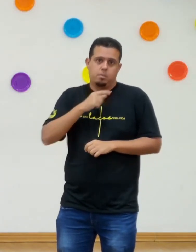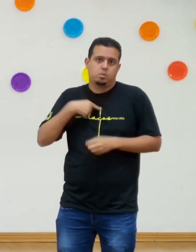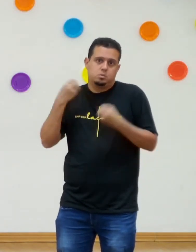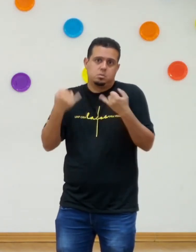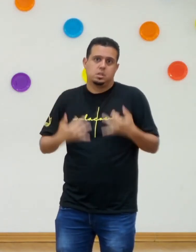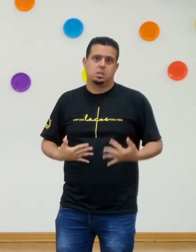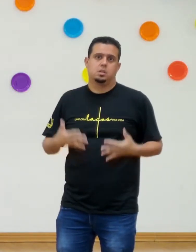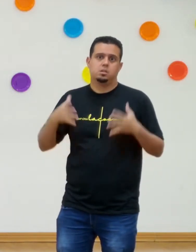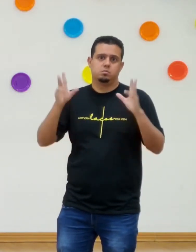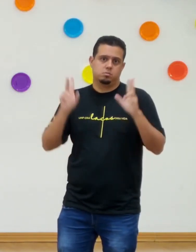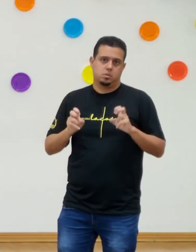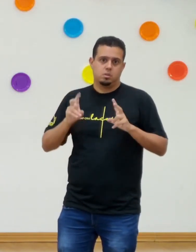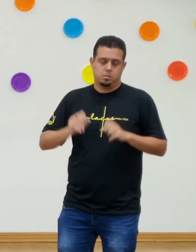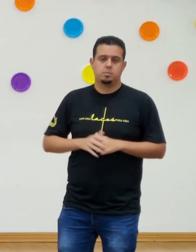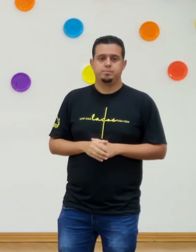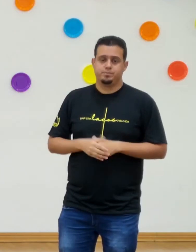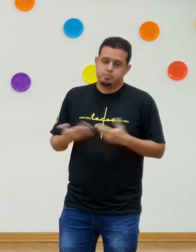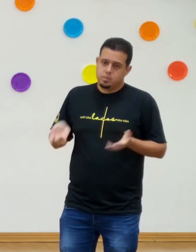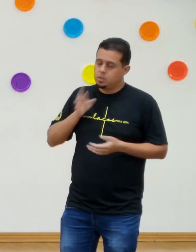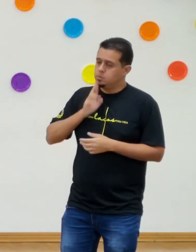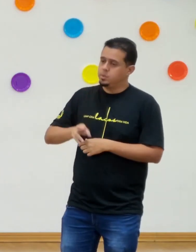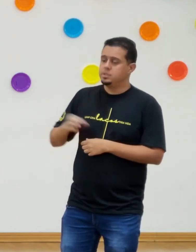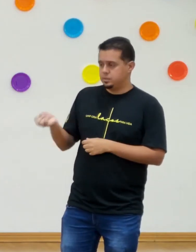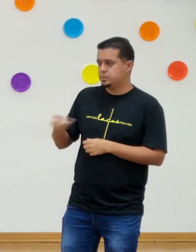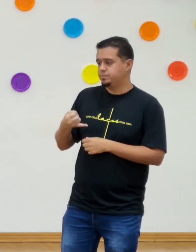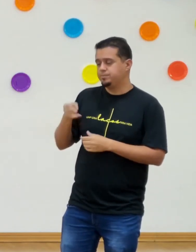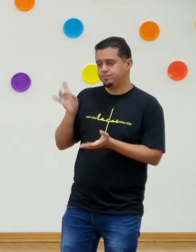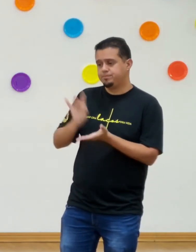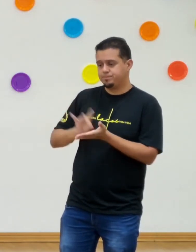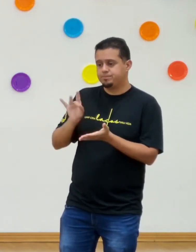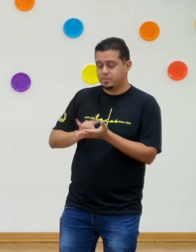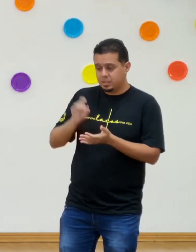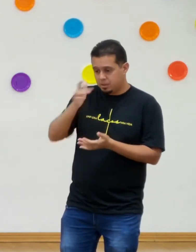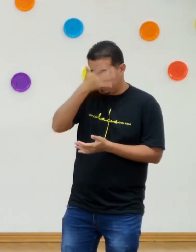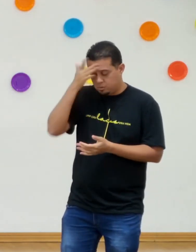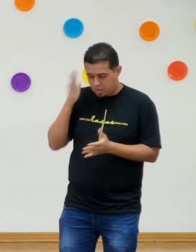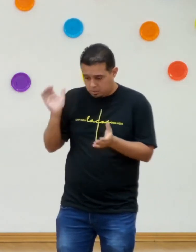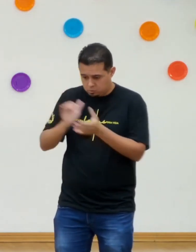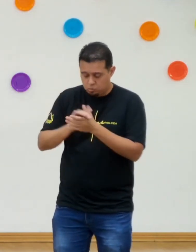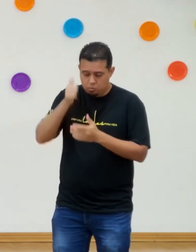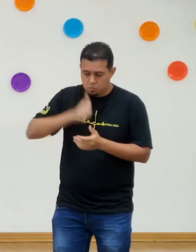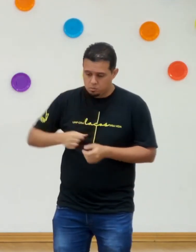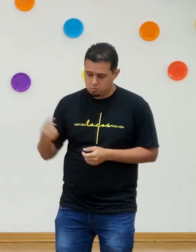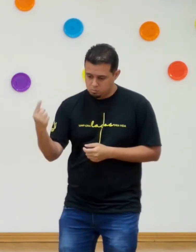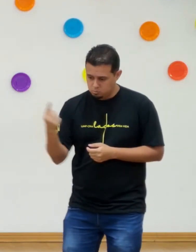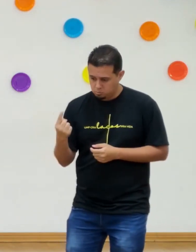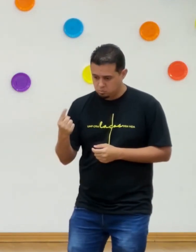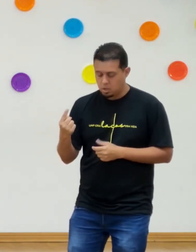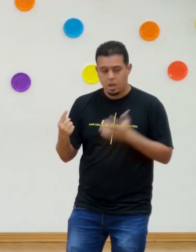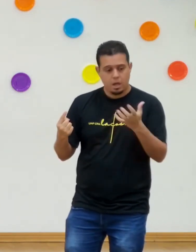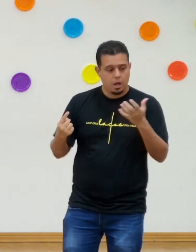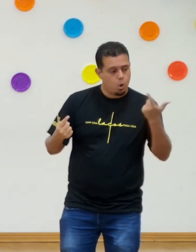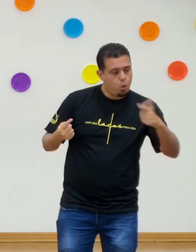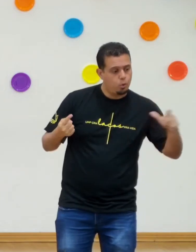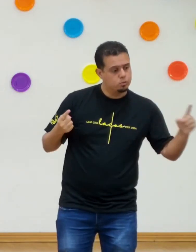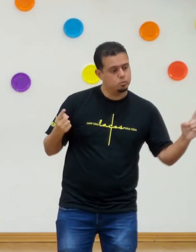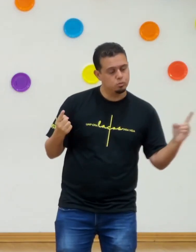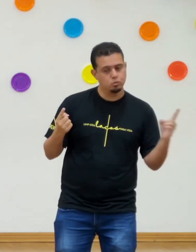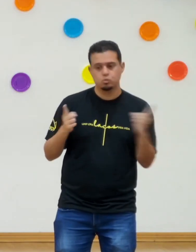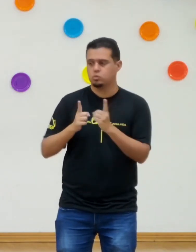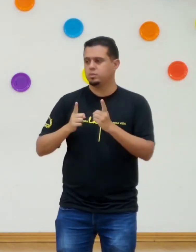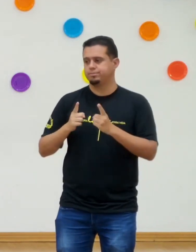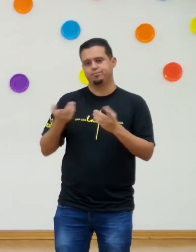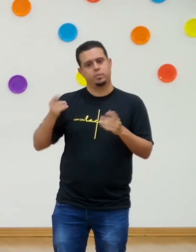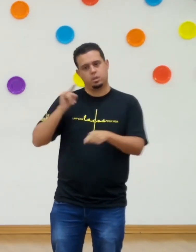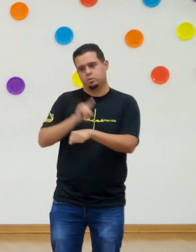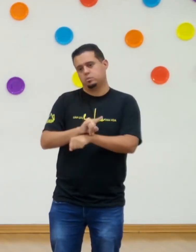poligamia. E, sim, alguém que casou-se com uma mulher e quer ter outra, ele está adulterando, caiu no